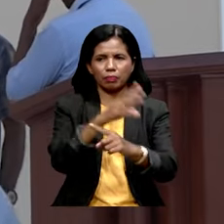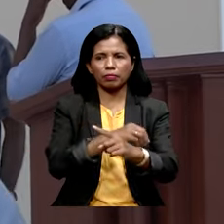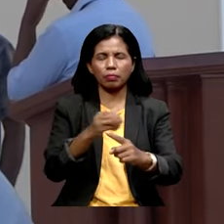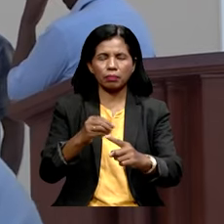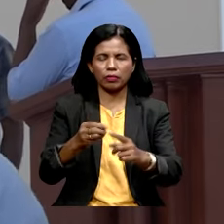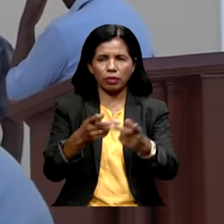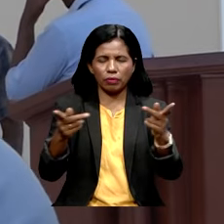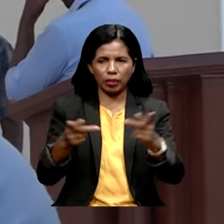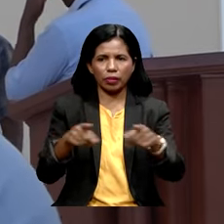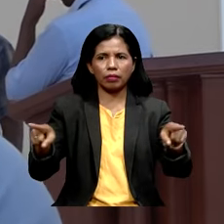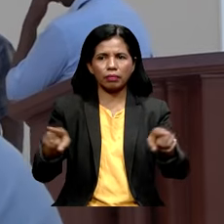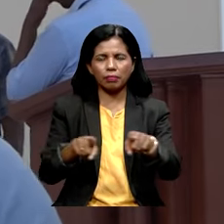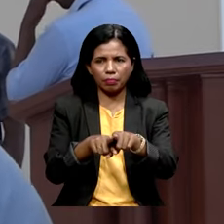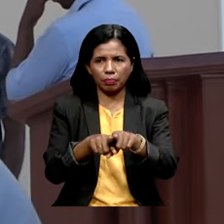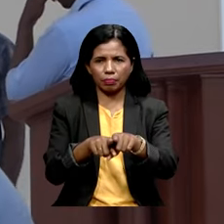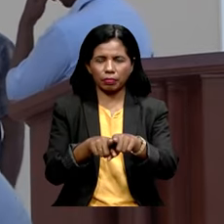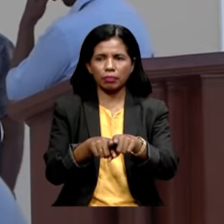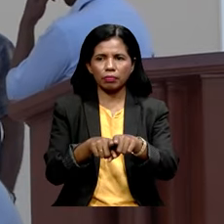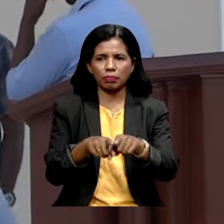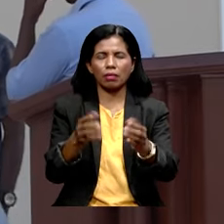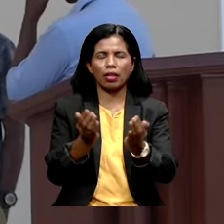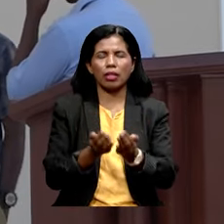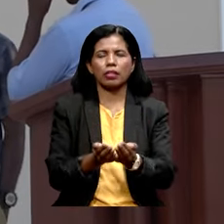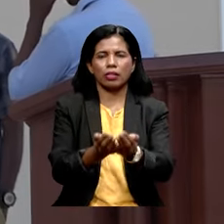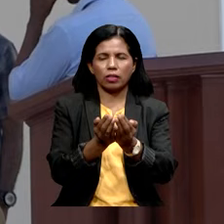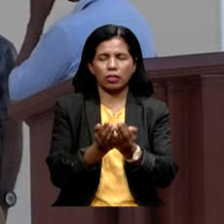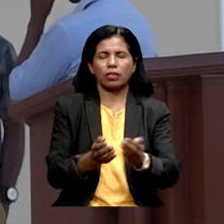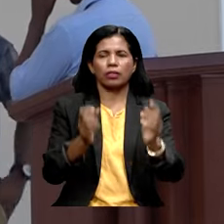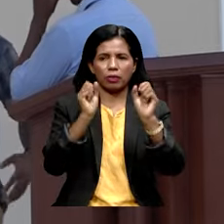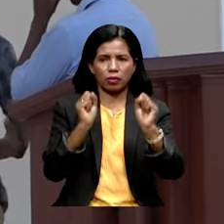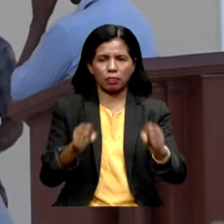saltar ne hanesan ro